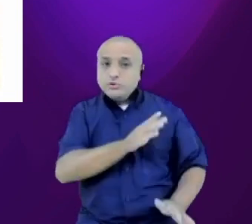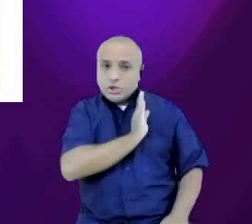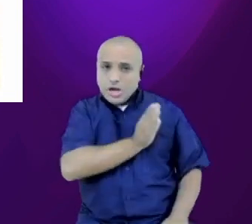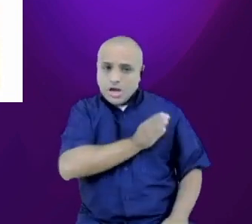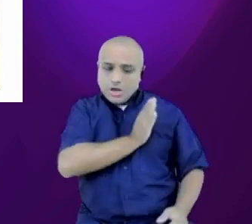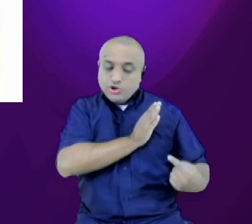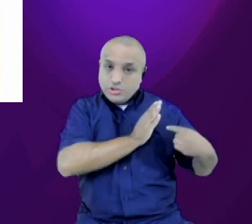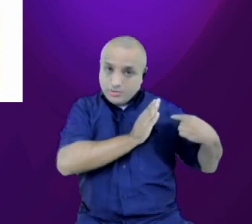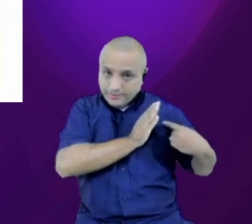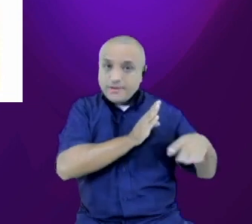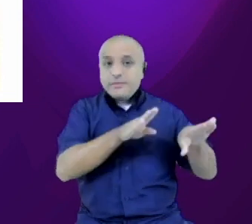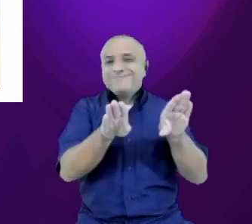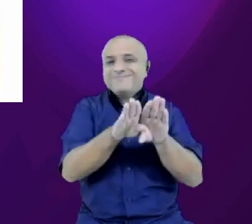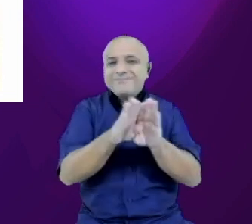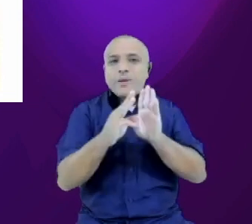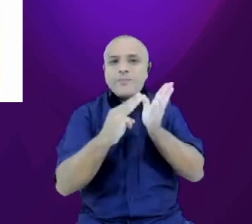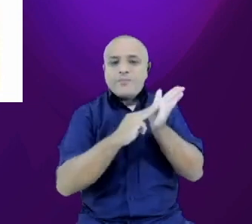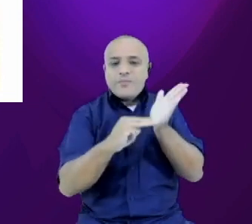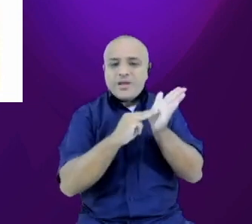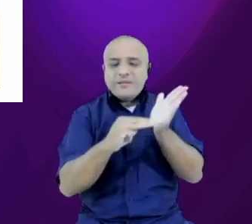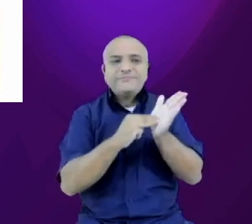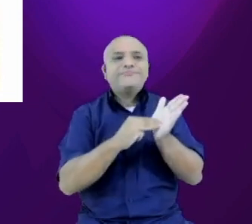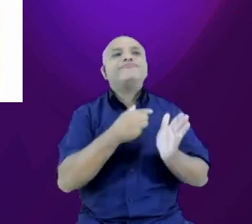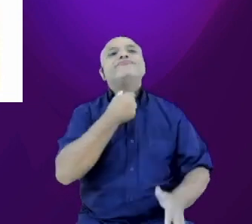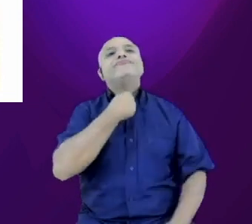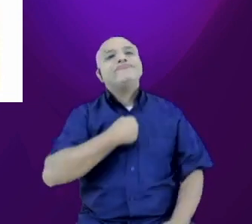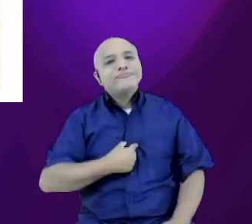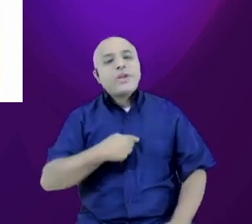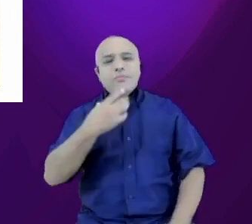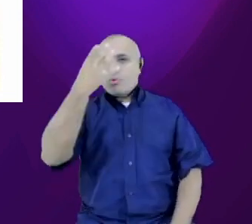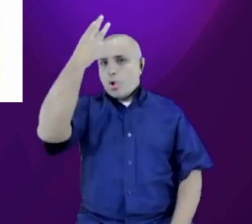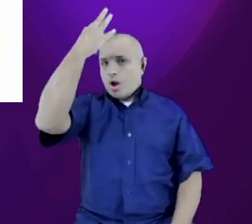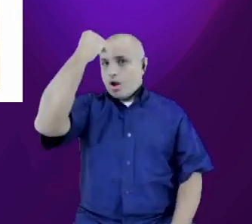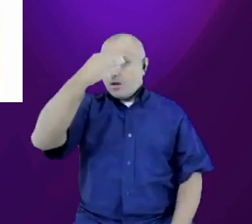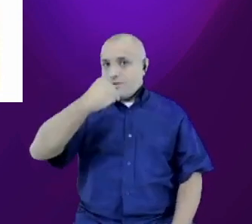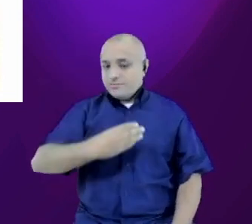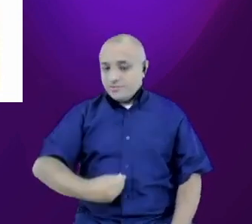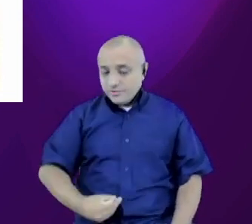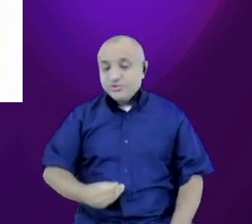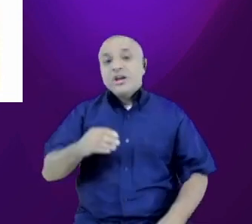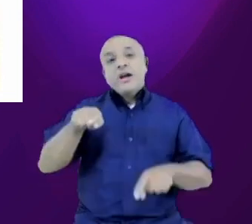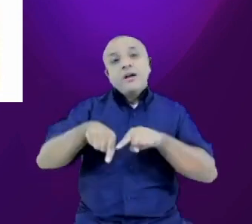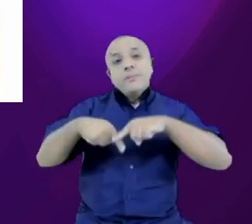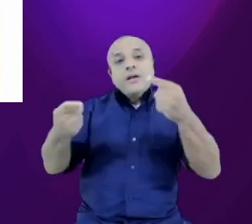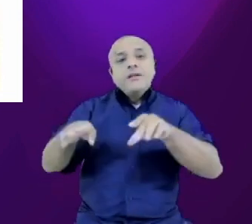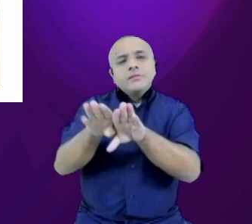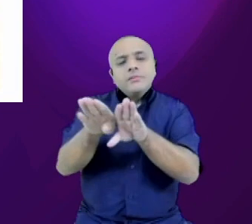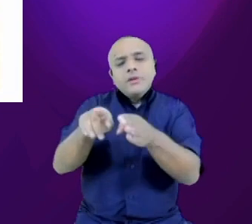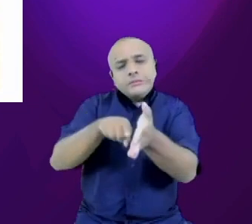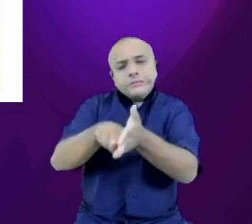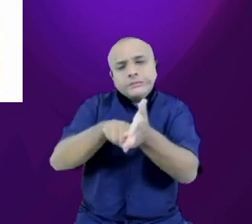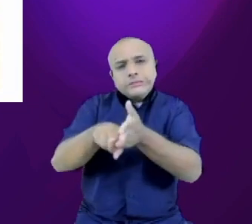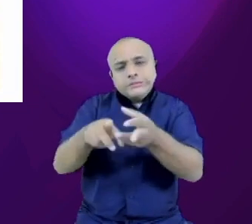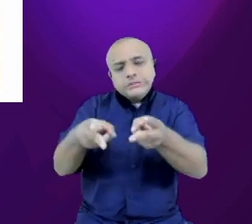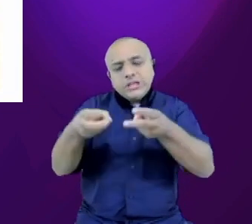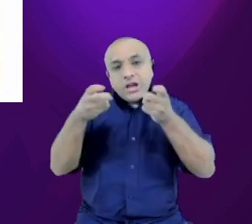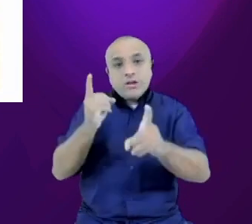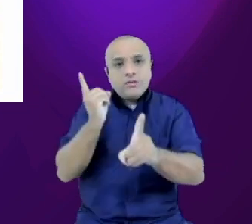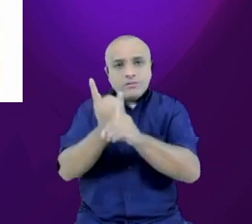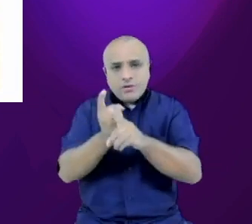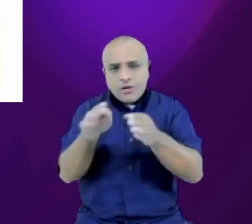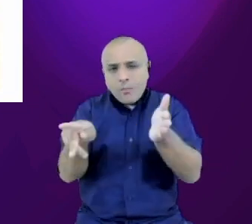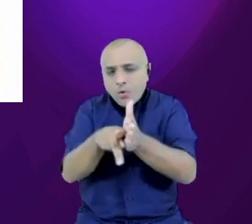de métodos gráficos, que saem um pouco da radiologia, mas continua dentro do diagnóstico por